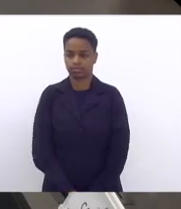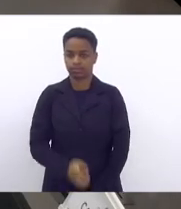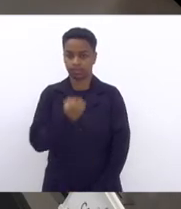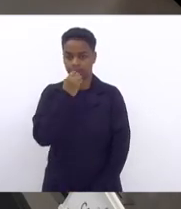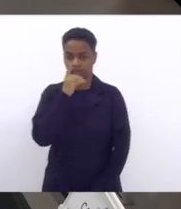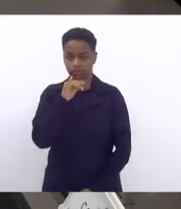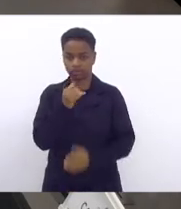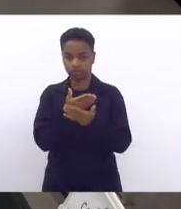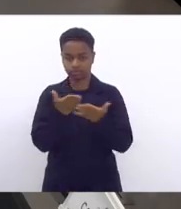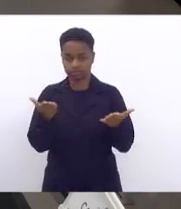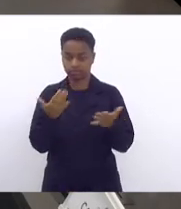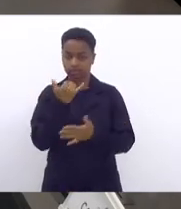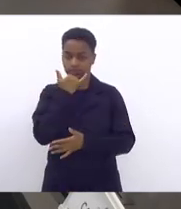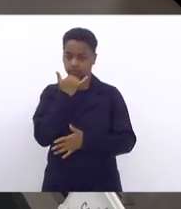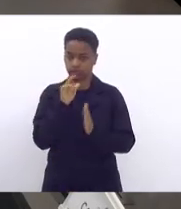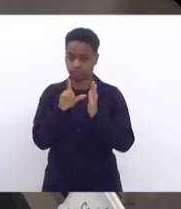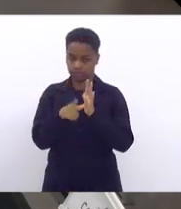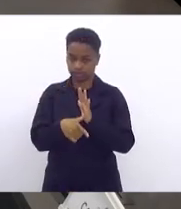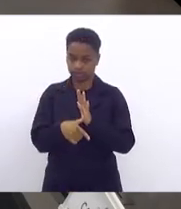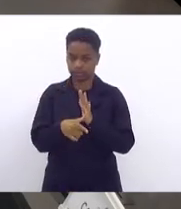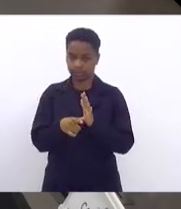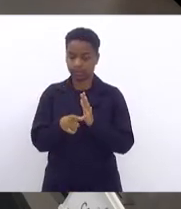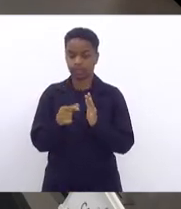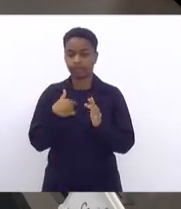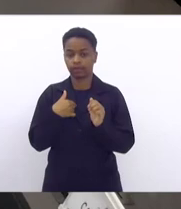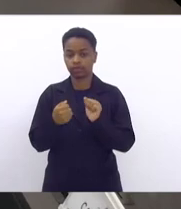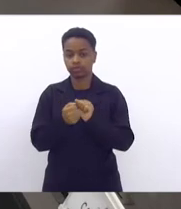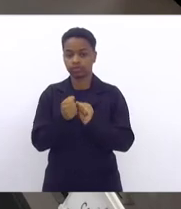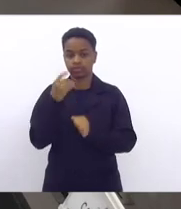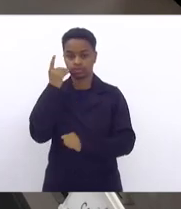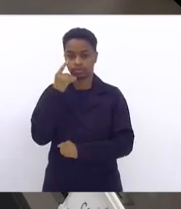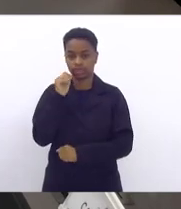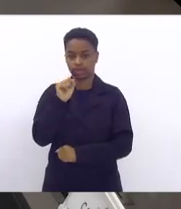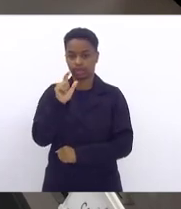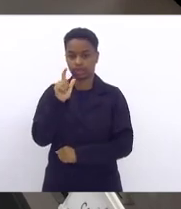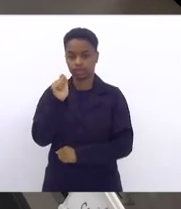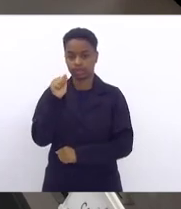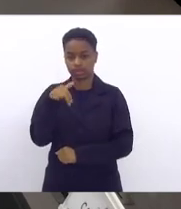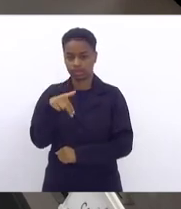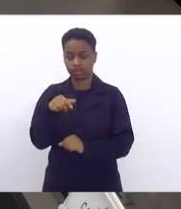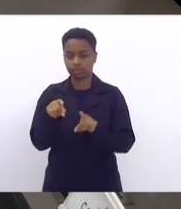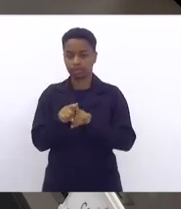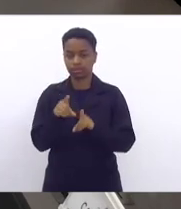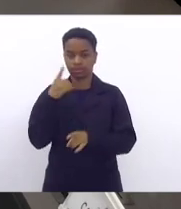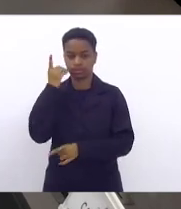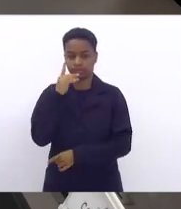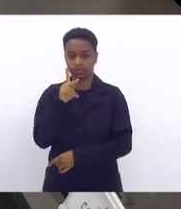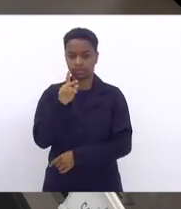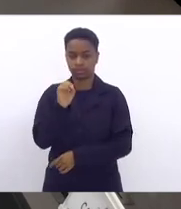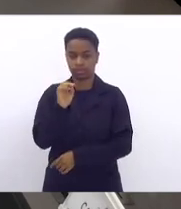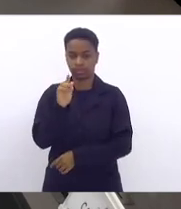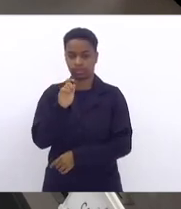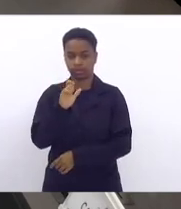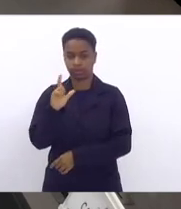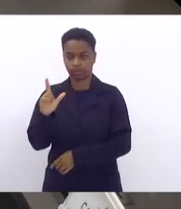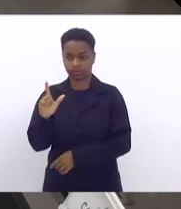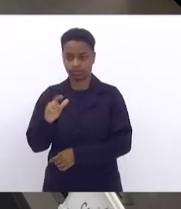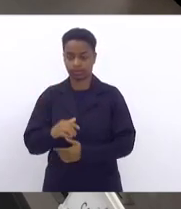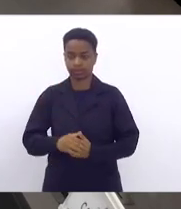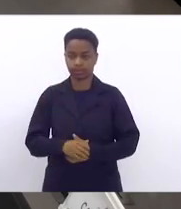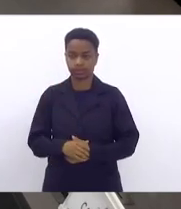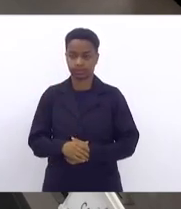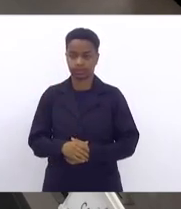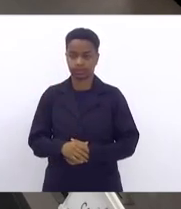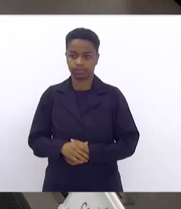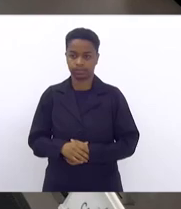Bom dia a todos. Peço desculpa pelo atraso. Estava junto com o deputado Alan, com o deputado Paul Bell na presidência, razão